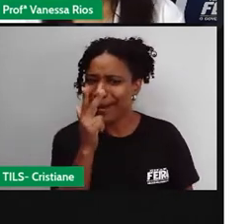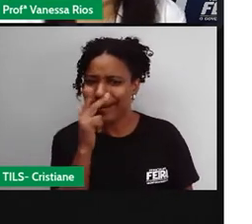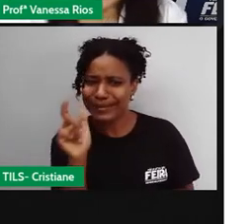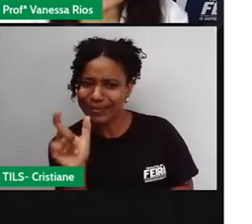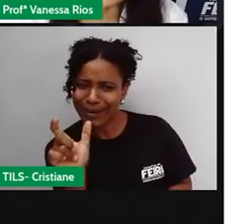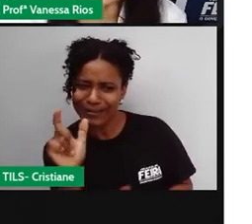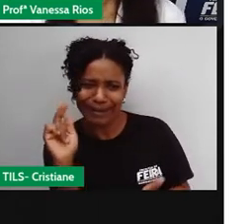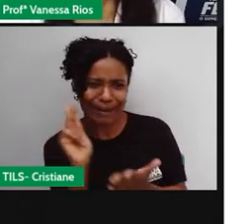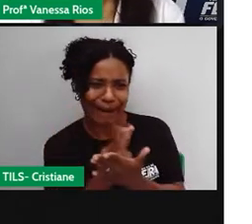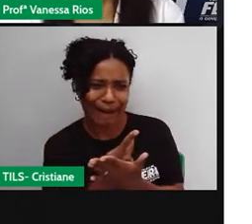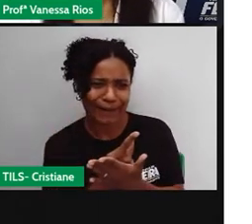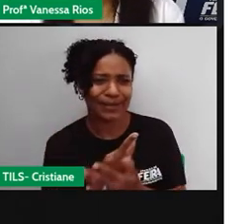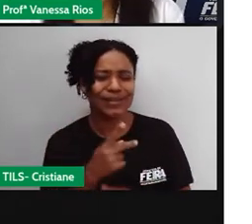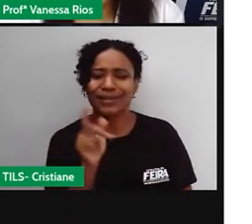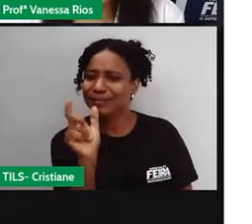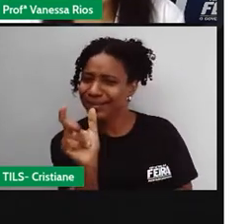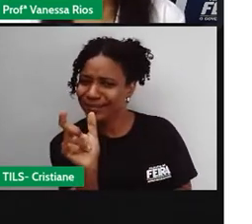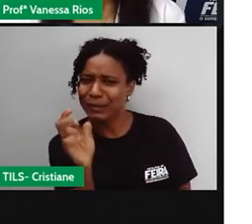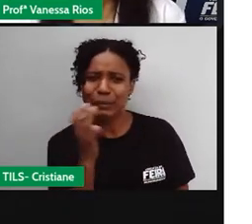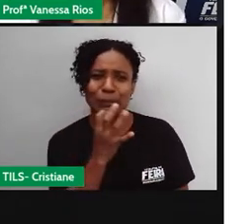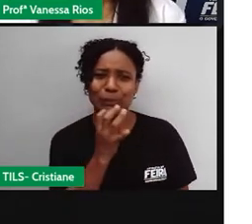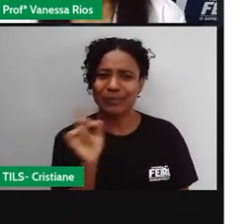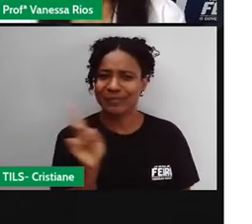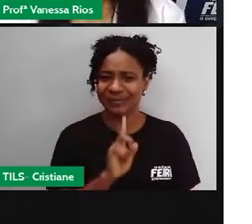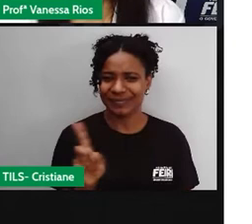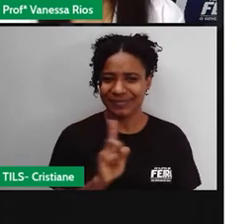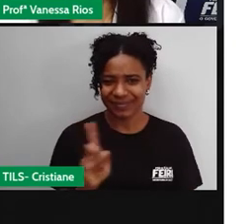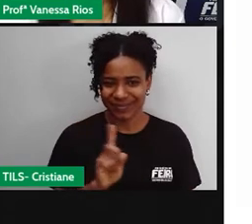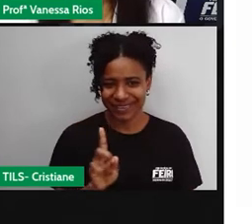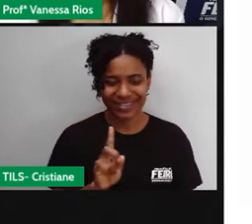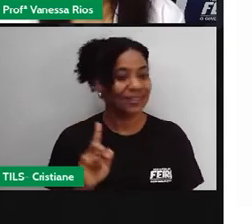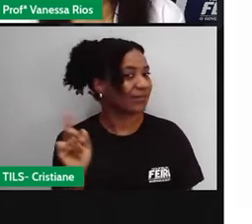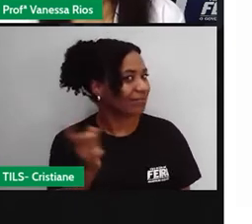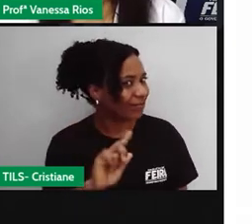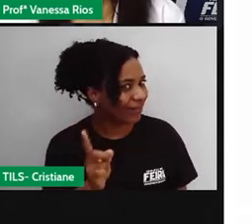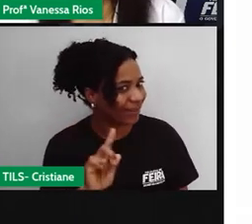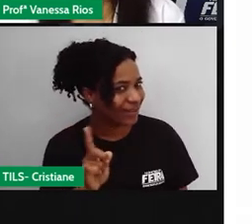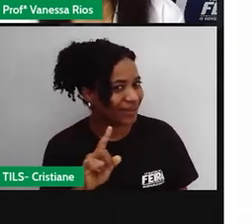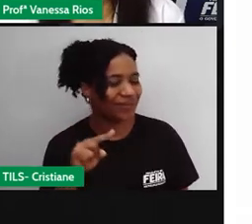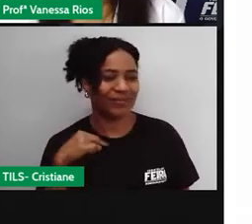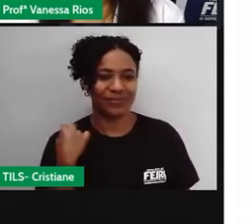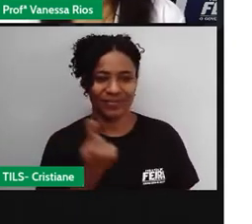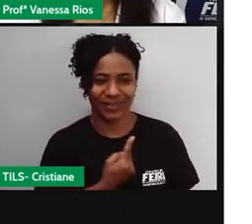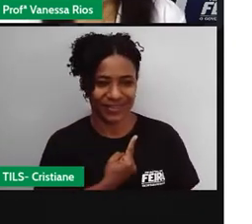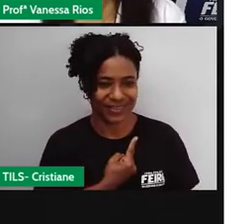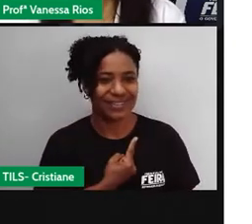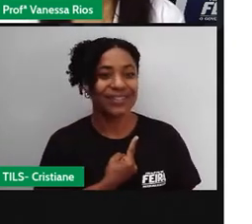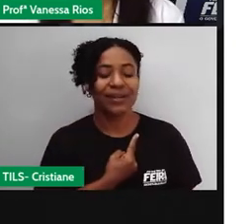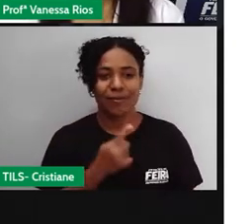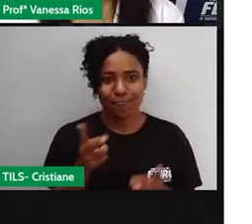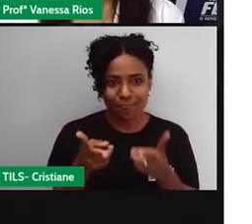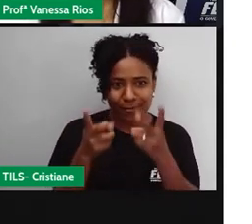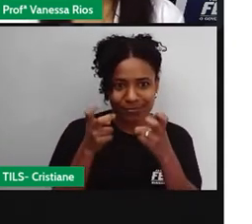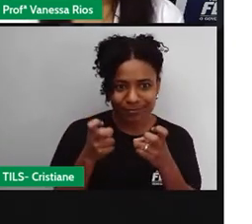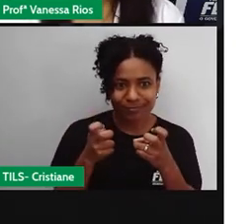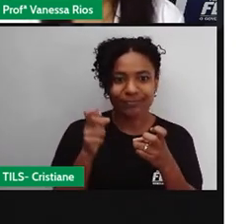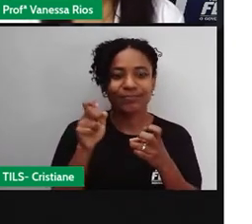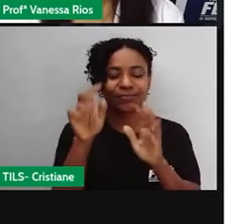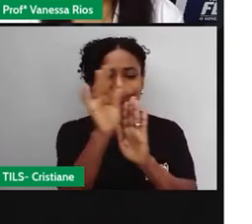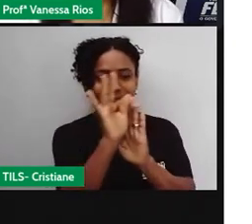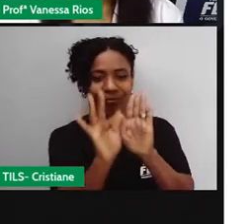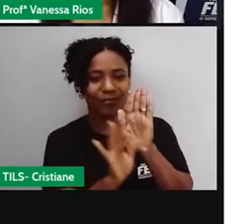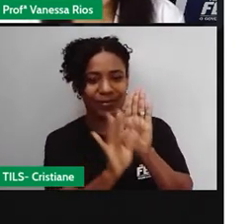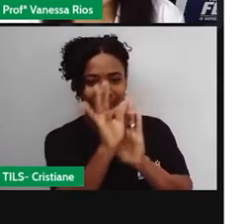forma incorreta, está escrita errada. Mas a gente tem que entender que esse tipo de texto utiliza a